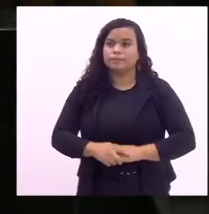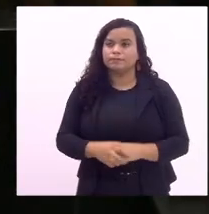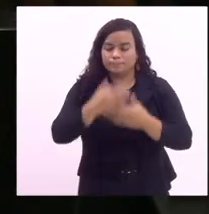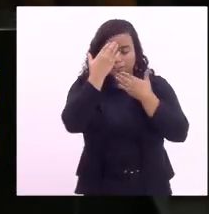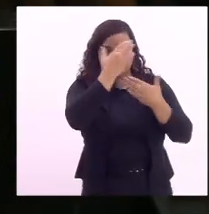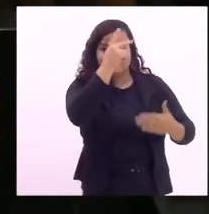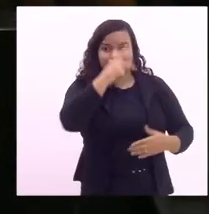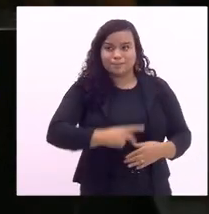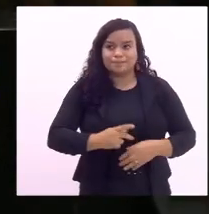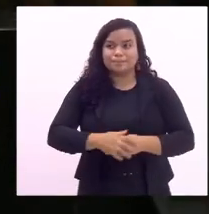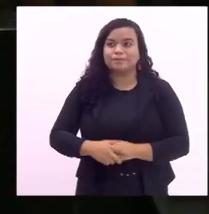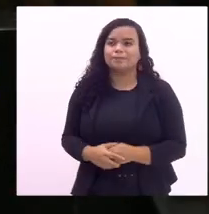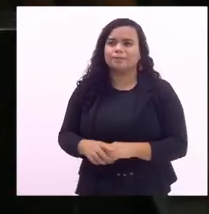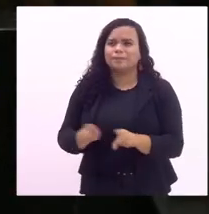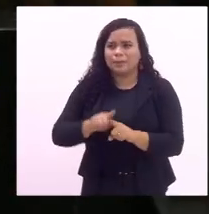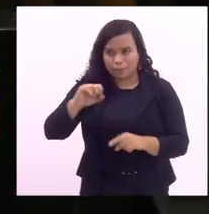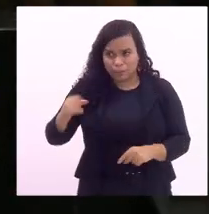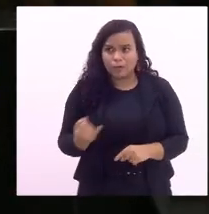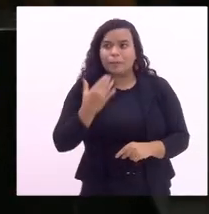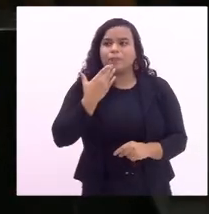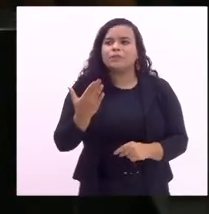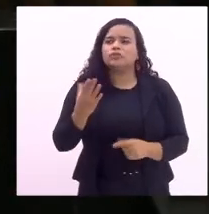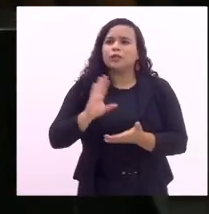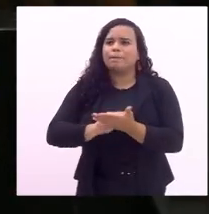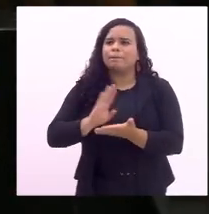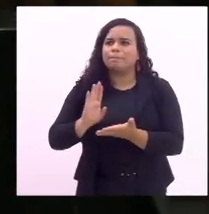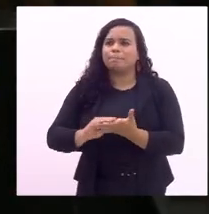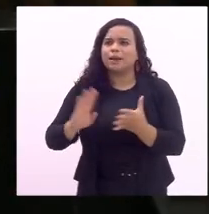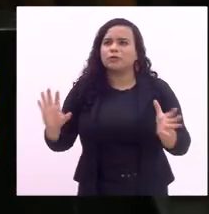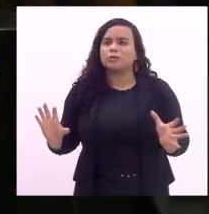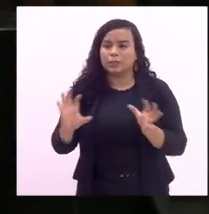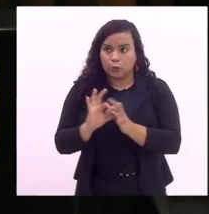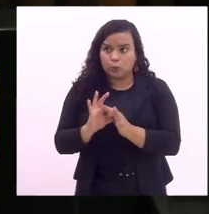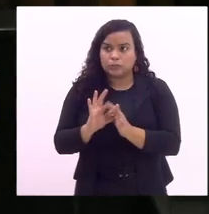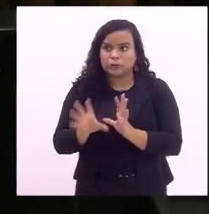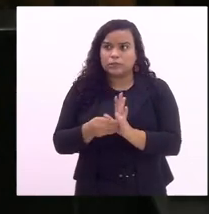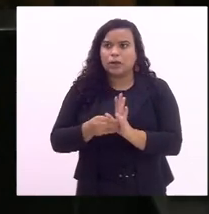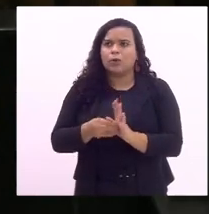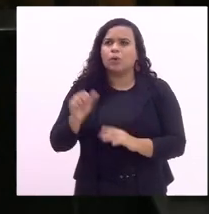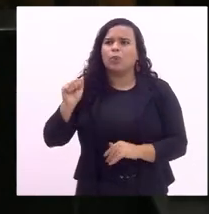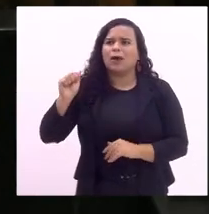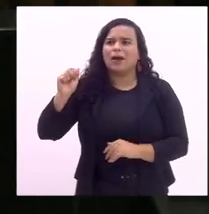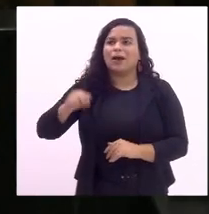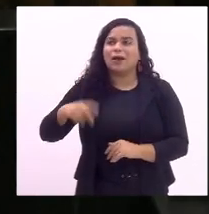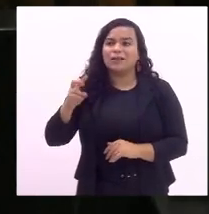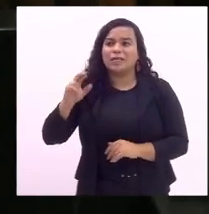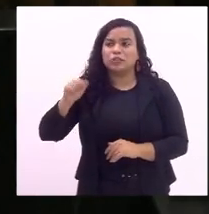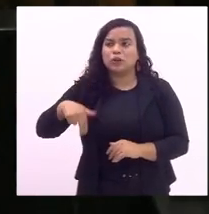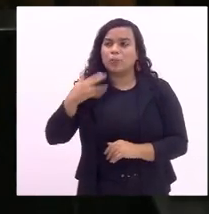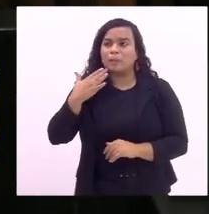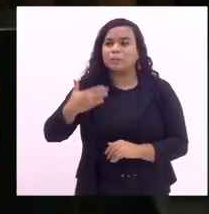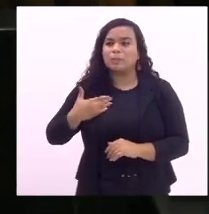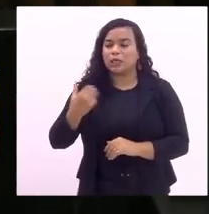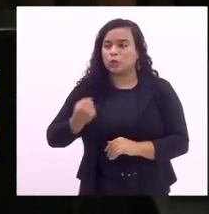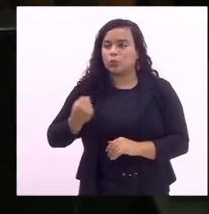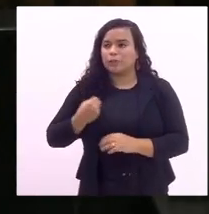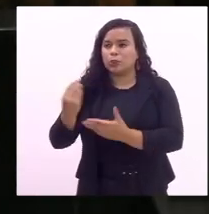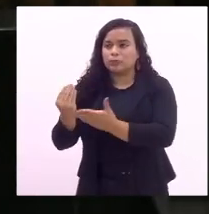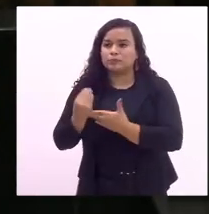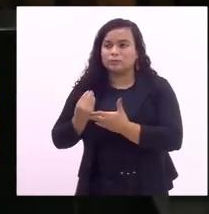Obrigado, presidente. Já aproveitando também, pedir a inclusão na pauta, que eu pedi aqui o Anderson que me mande o número também